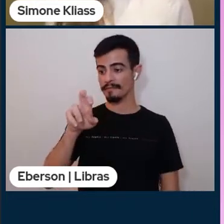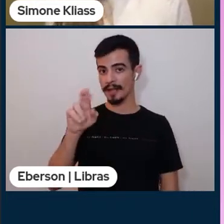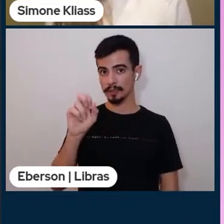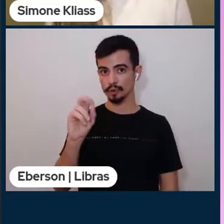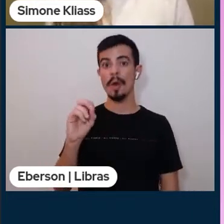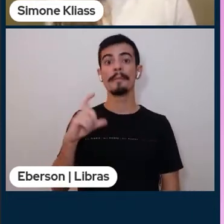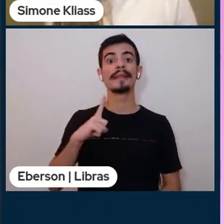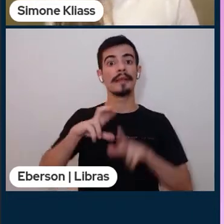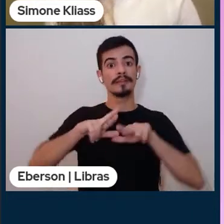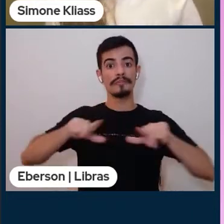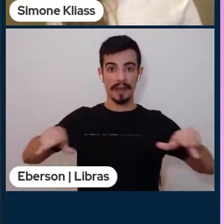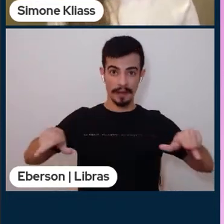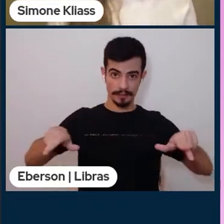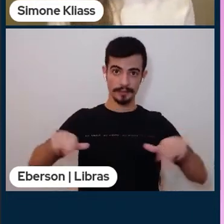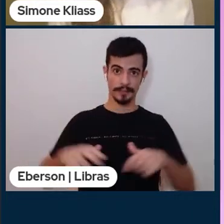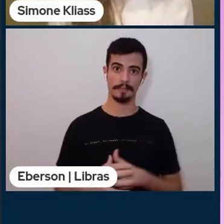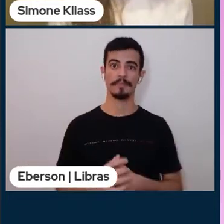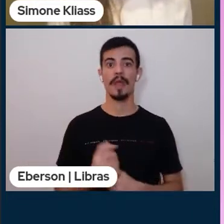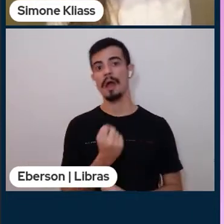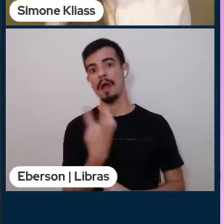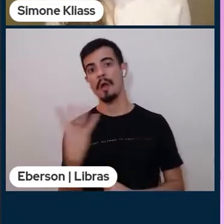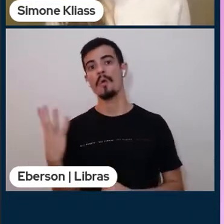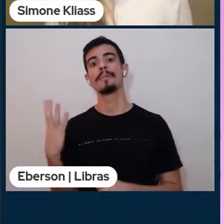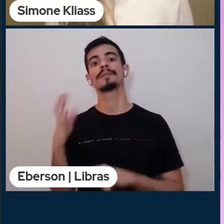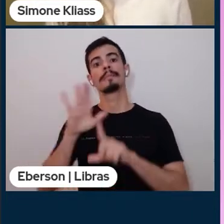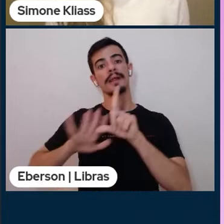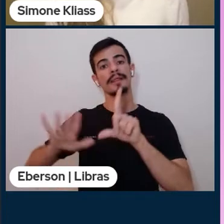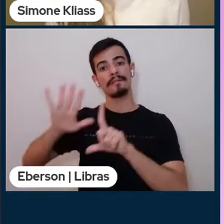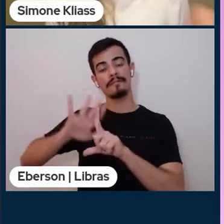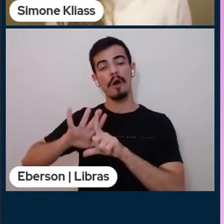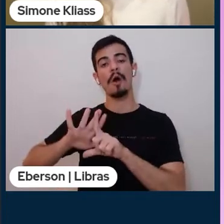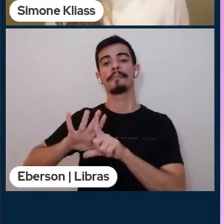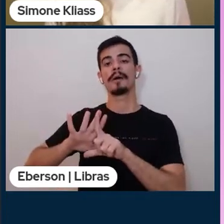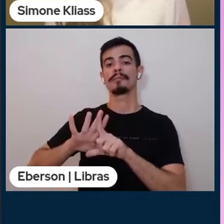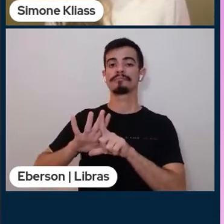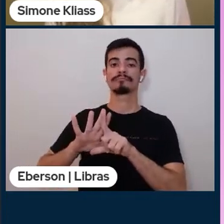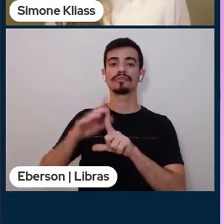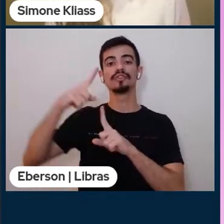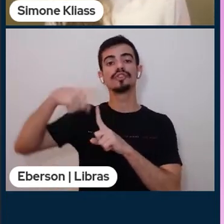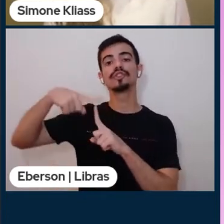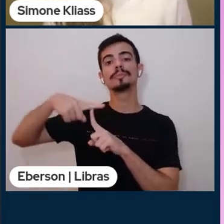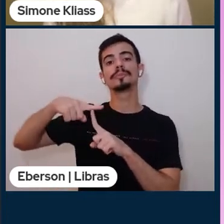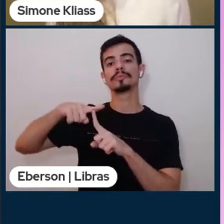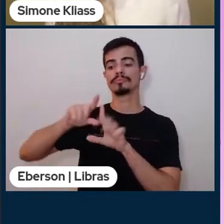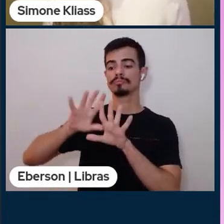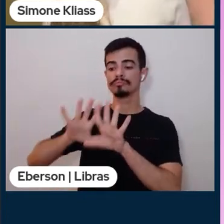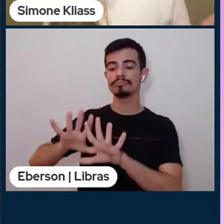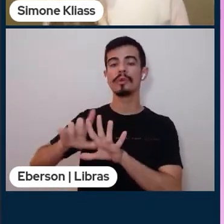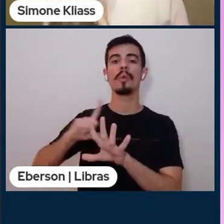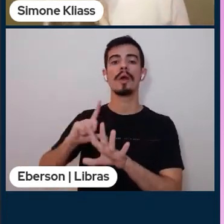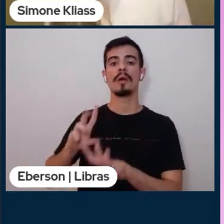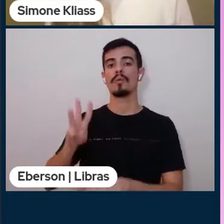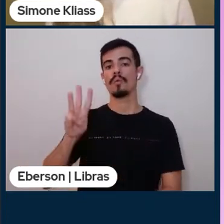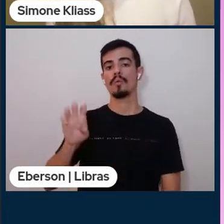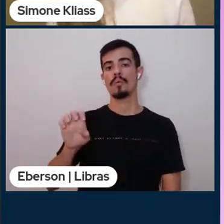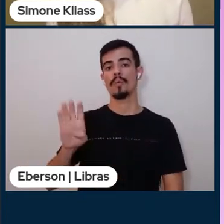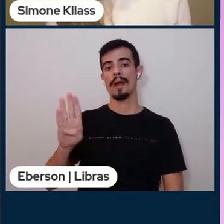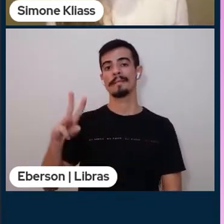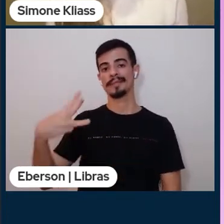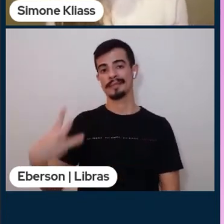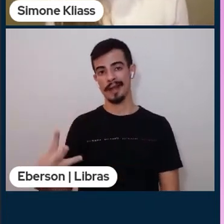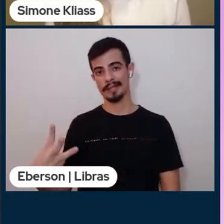né então tem algumas mais descentralizadas alinhadas com os princípios da web três outras mais